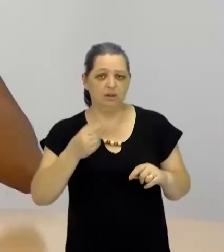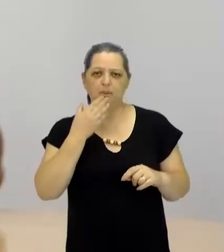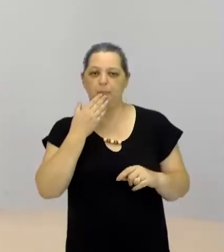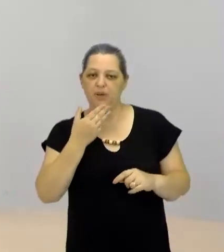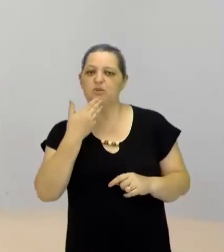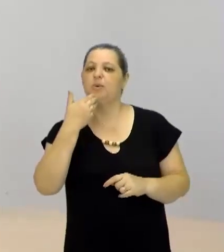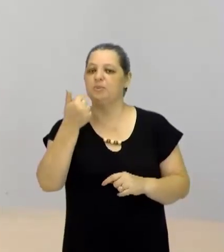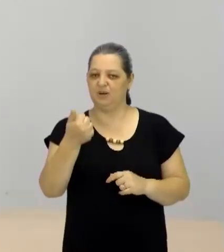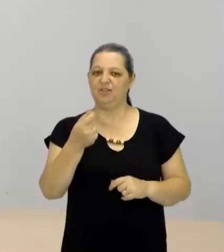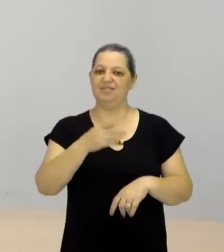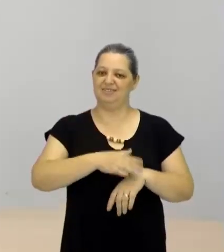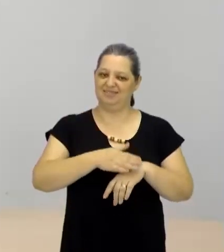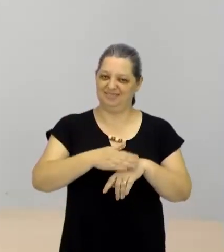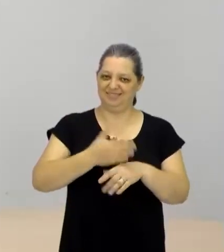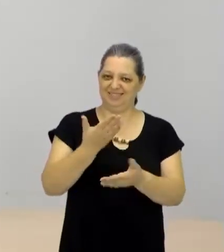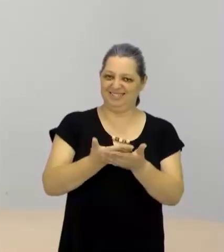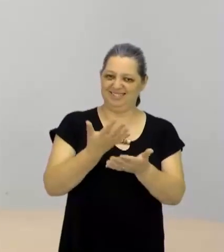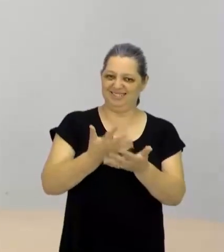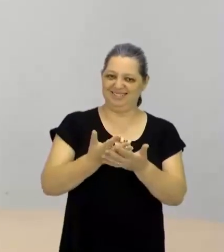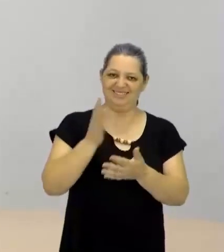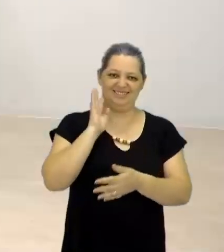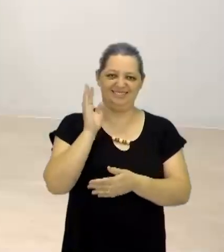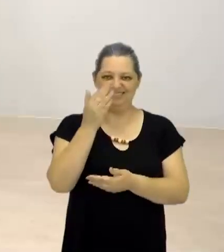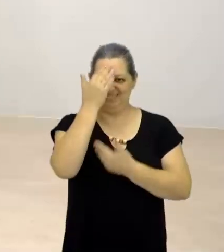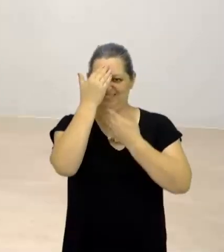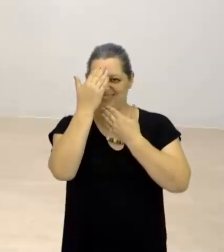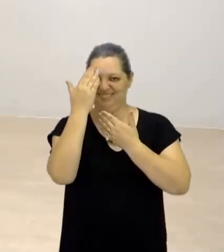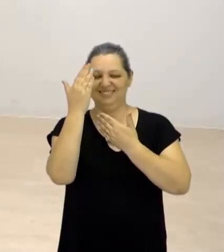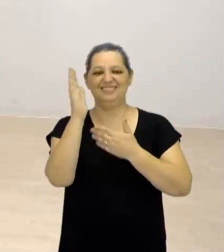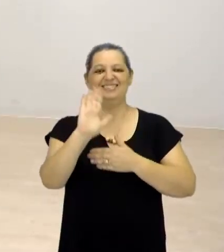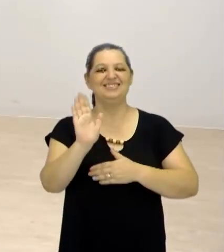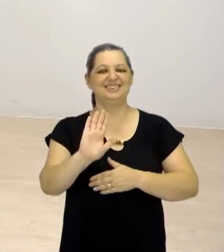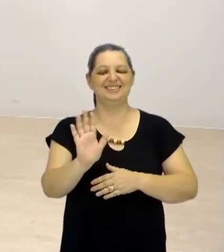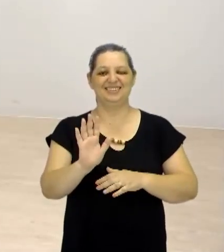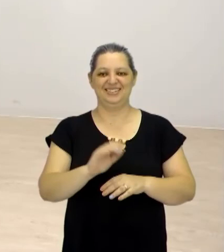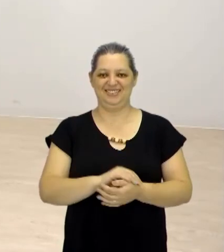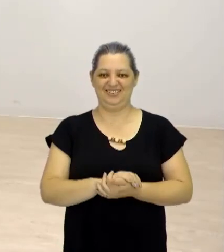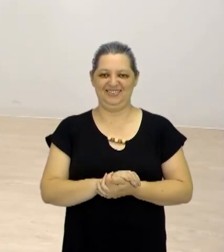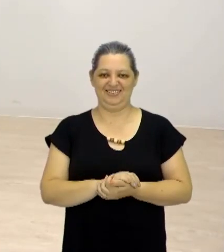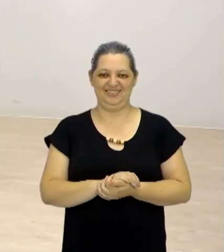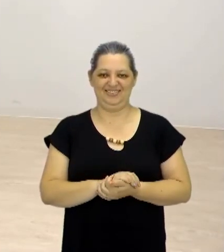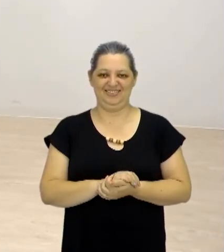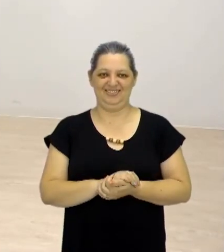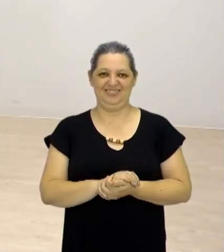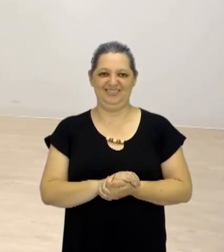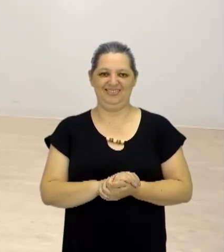para ela melhorar que ela vai fazer uma aula legal para vocês. Obrigada e até a próxima. Obrigada. Tchau, tchau, pessoal.